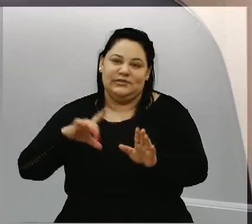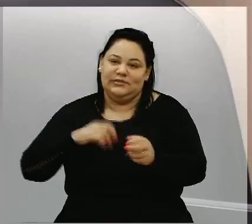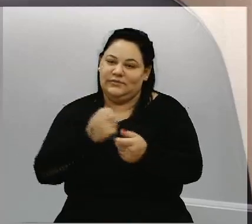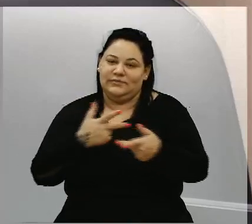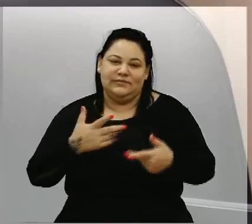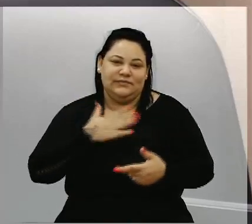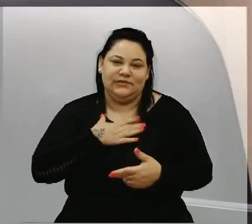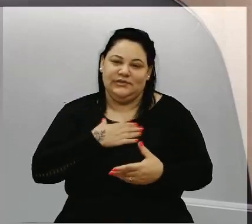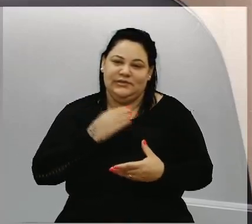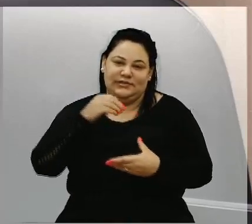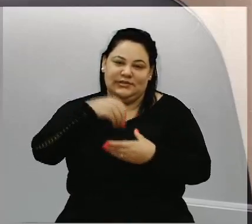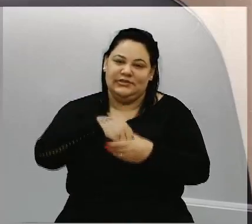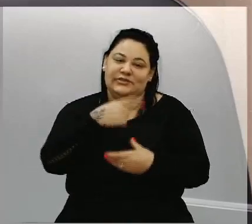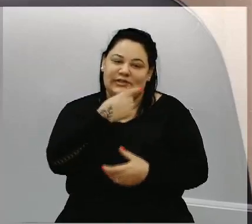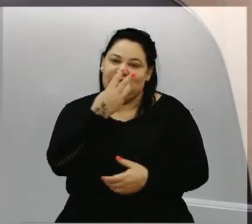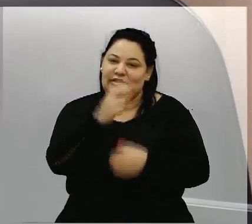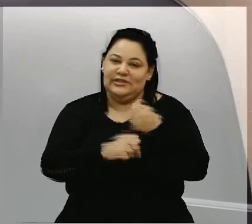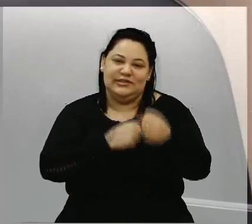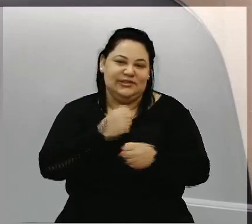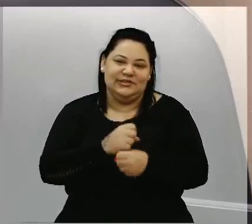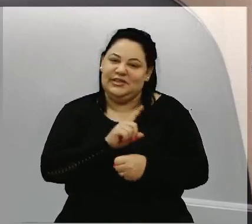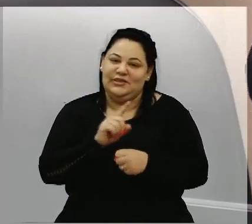linha, né?